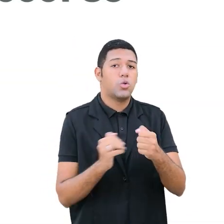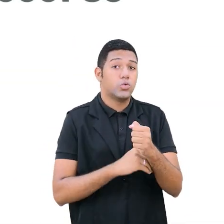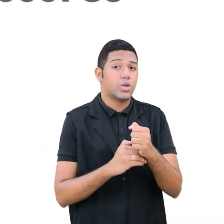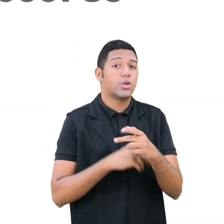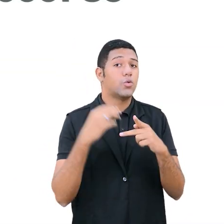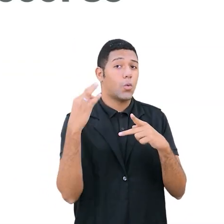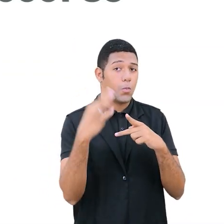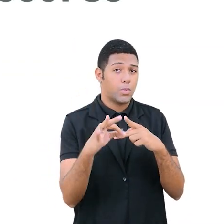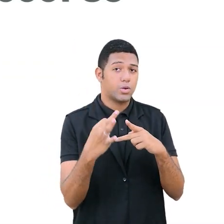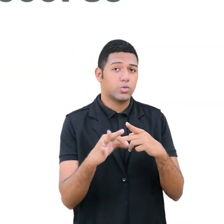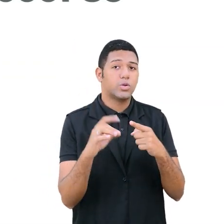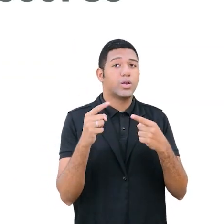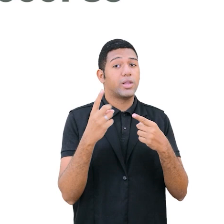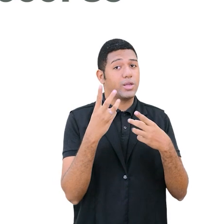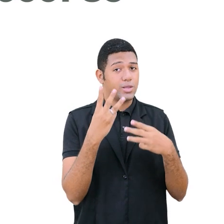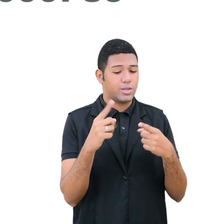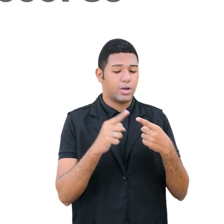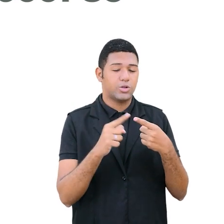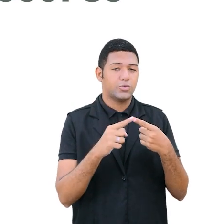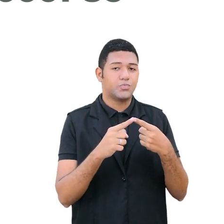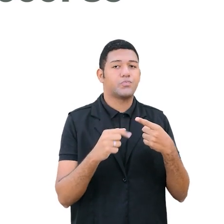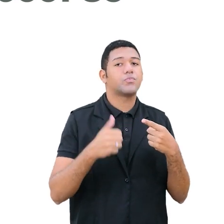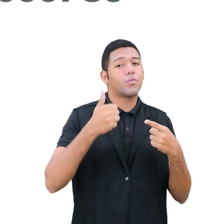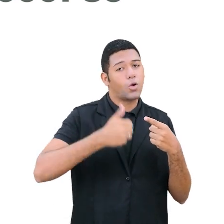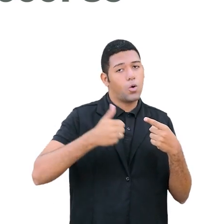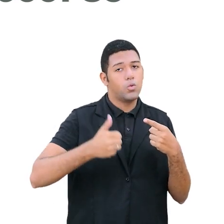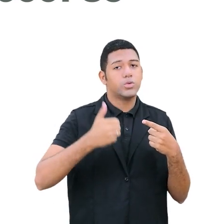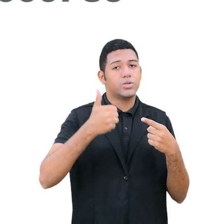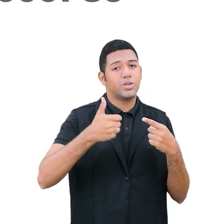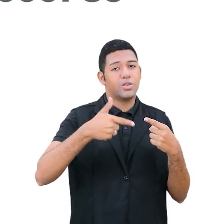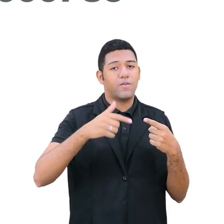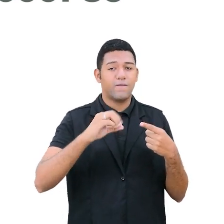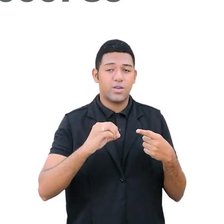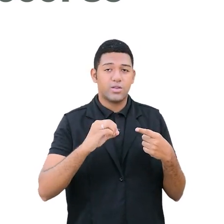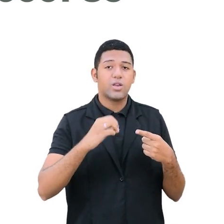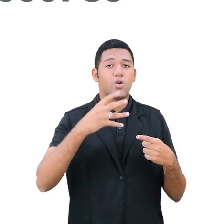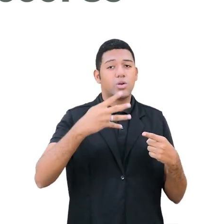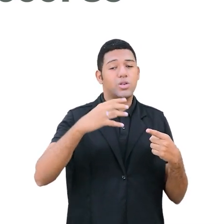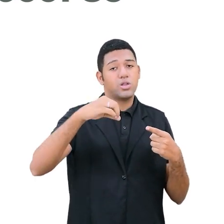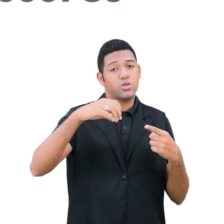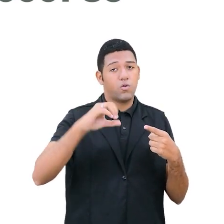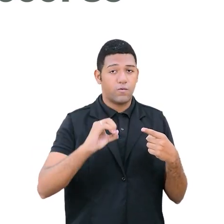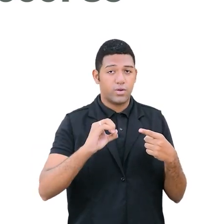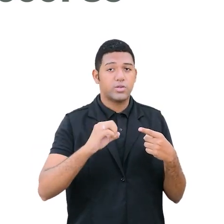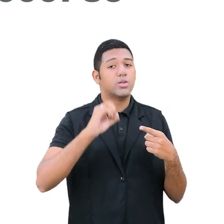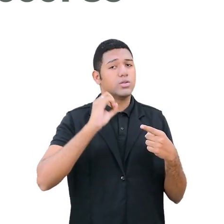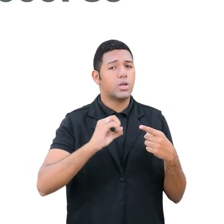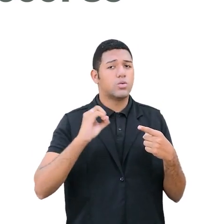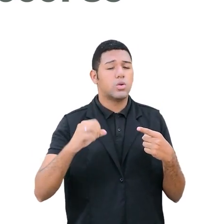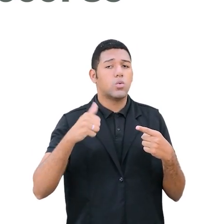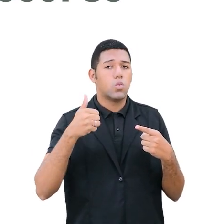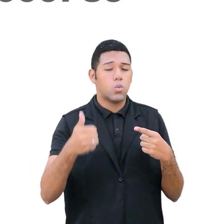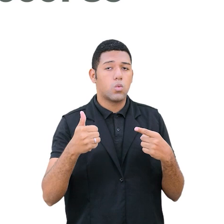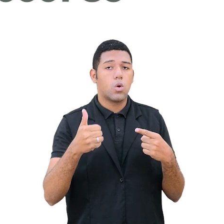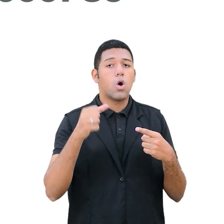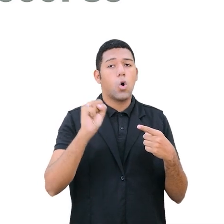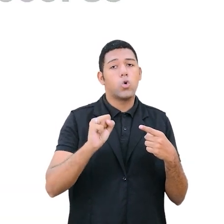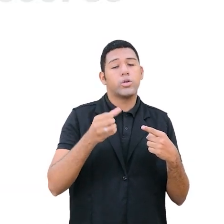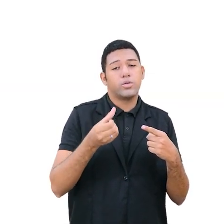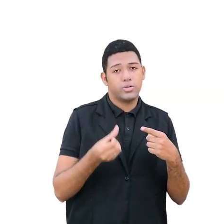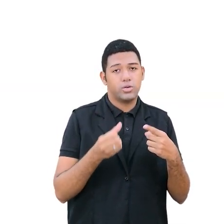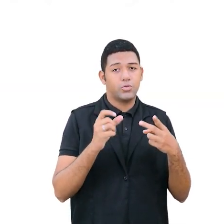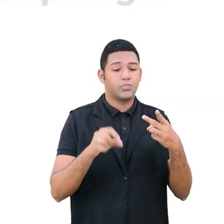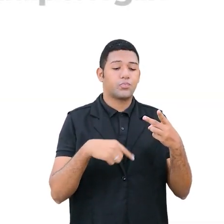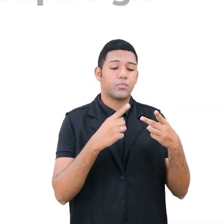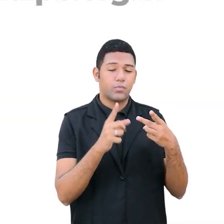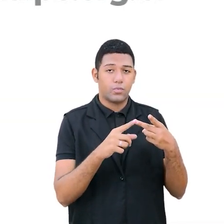que pode ser o nosso CNPJ 11 120 490 0001 86